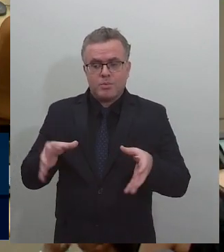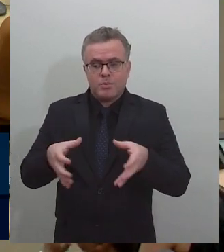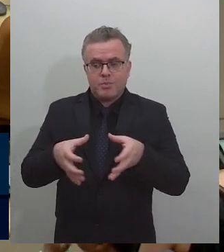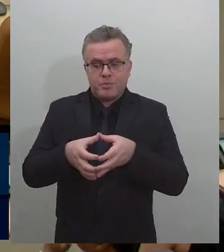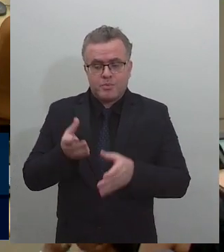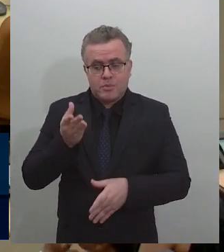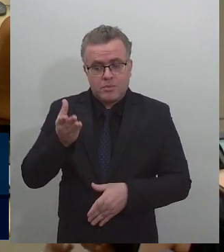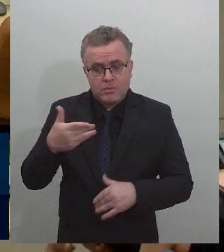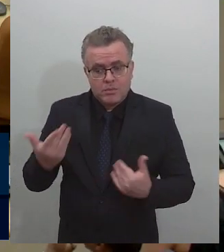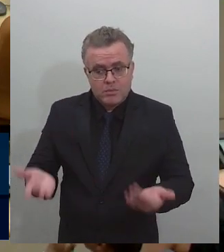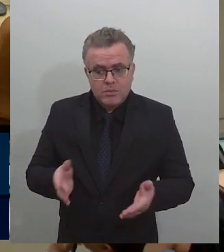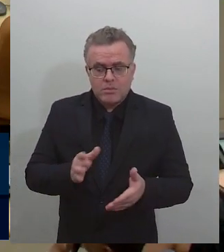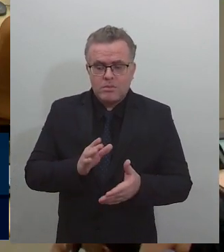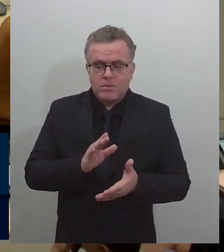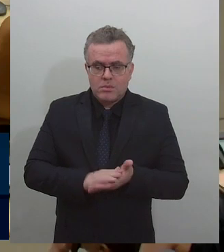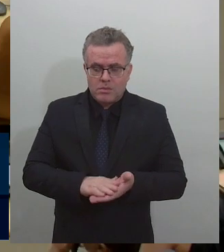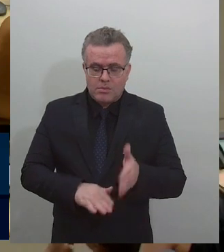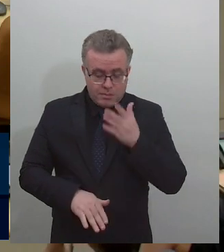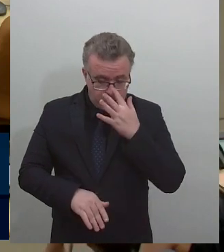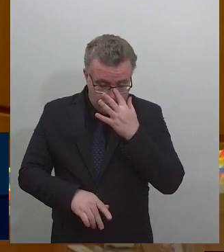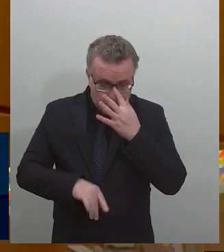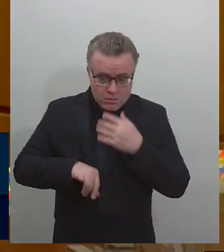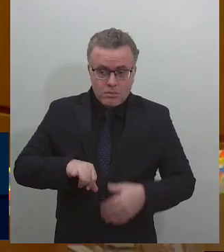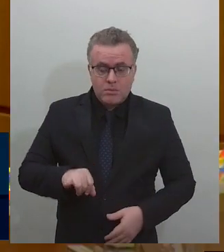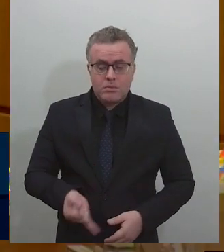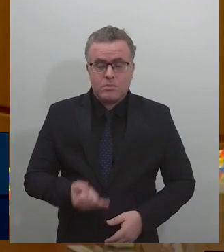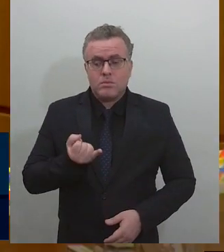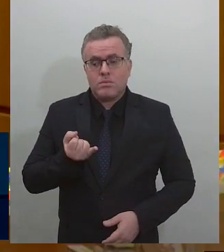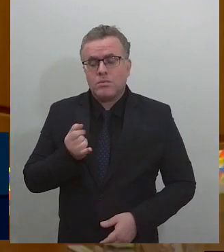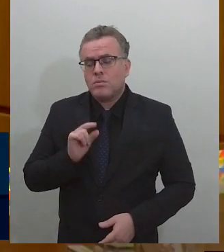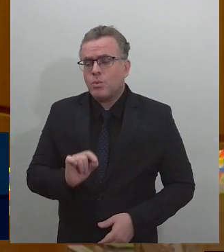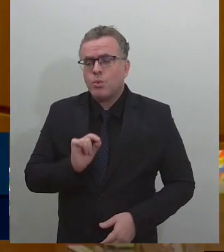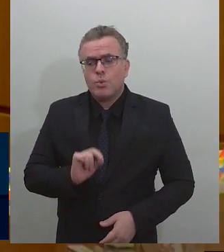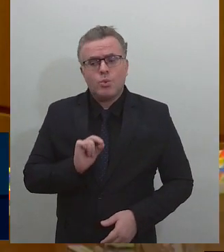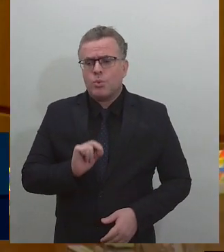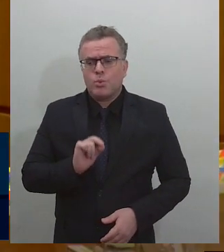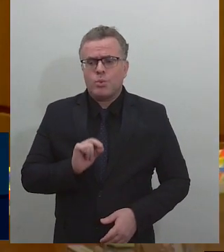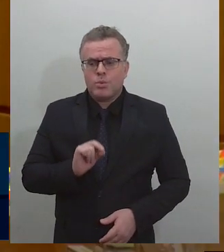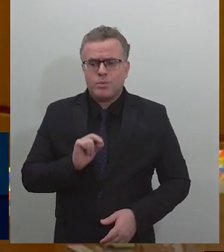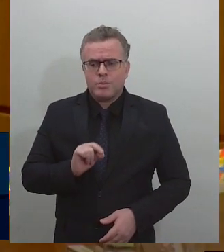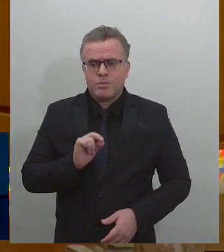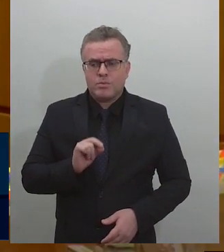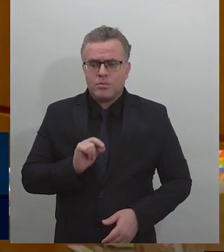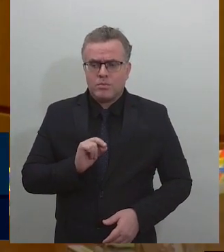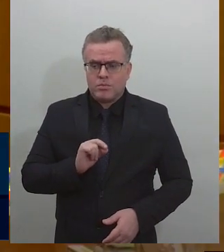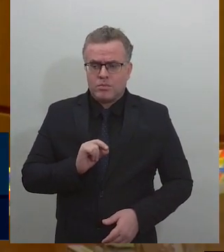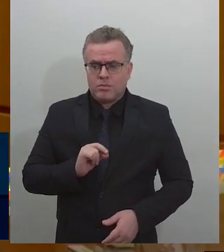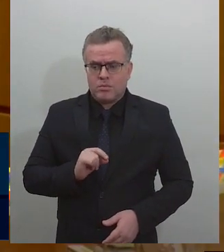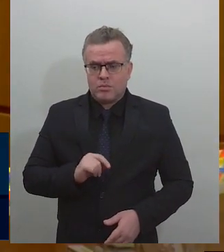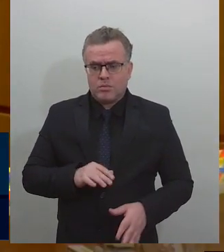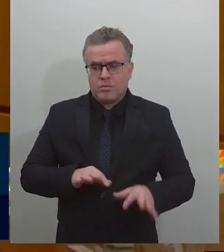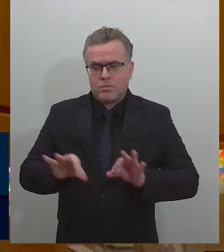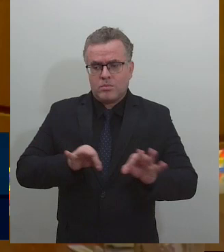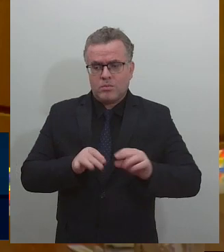aproveitei, né, e fiz algumas articulações políticas, né,